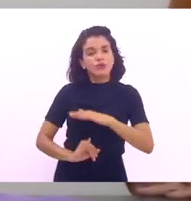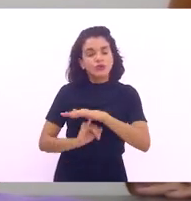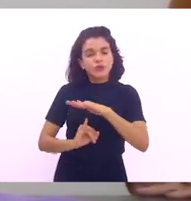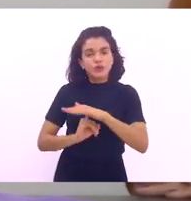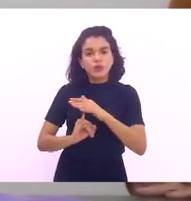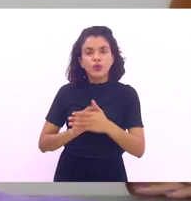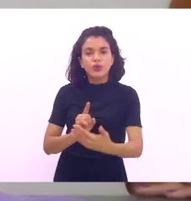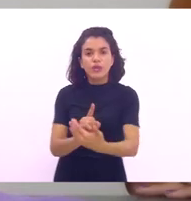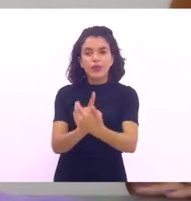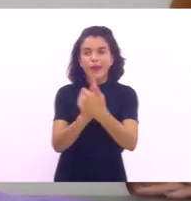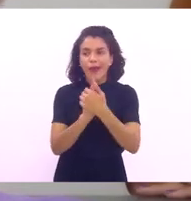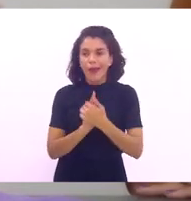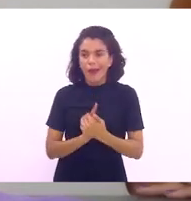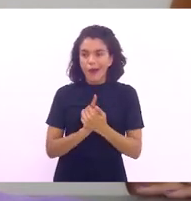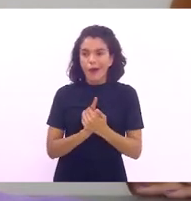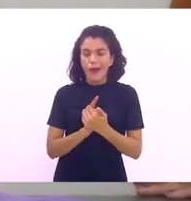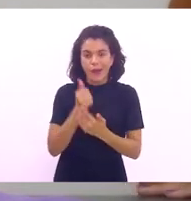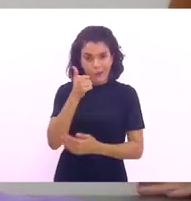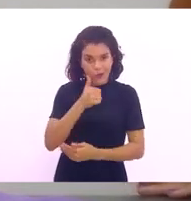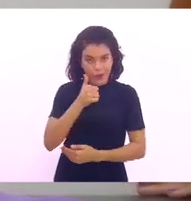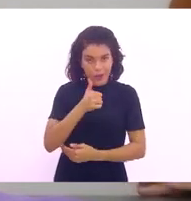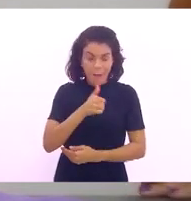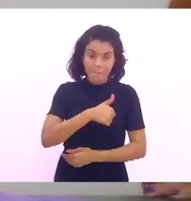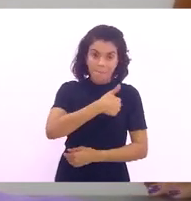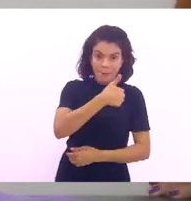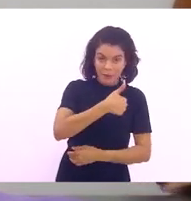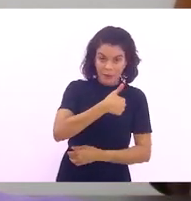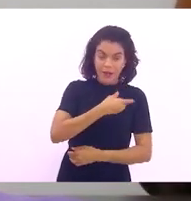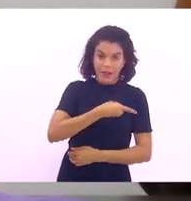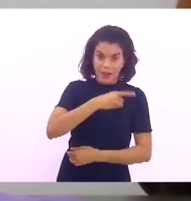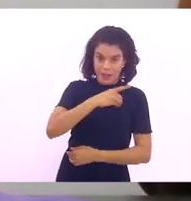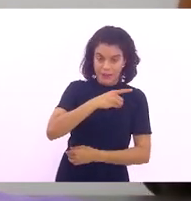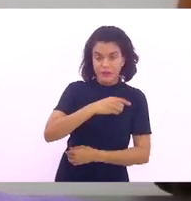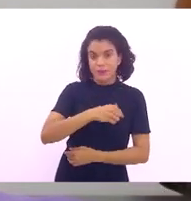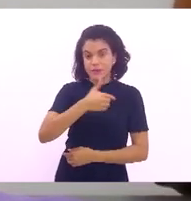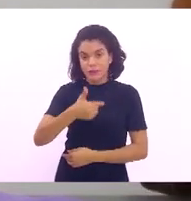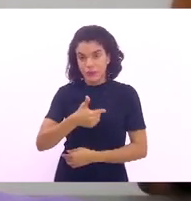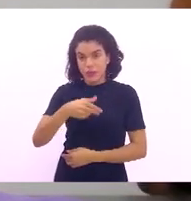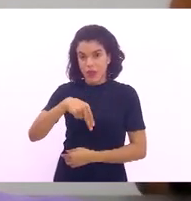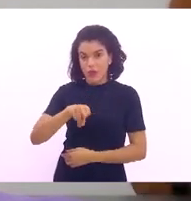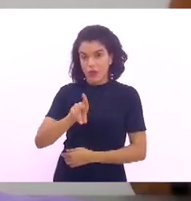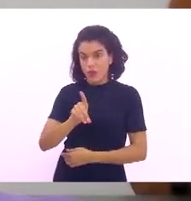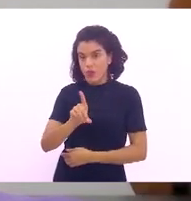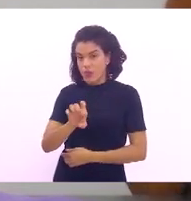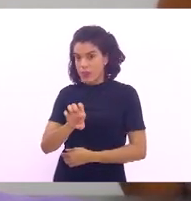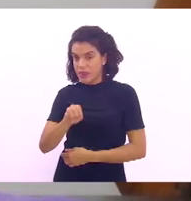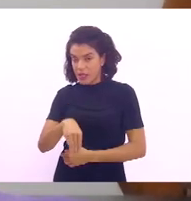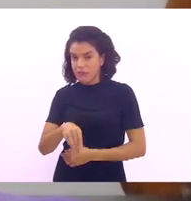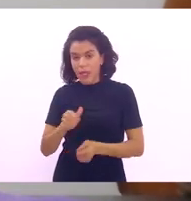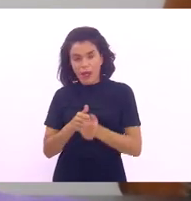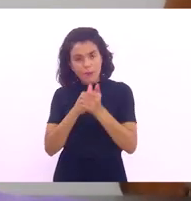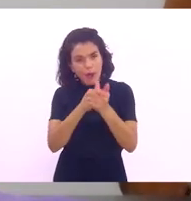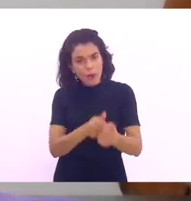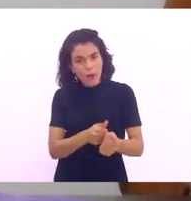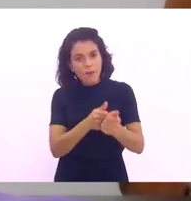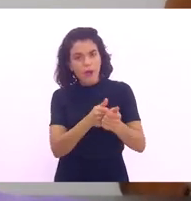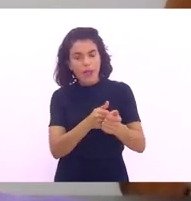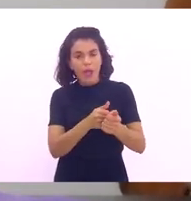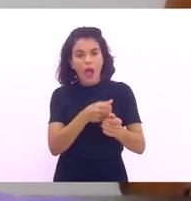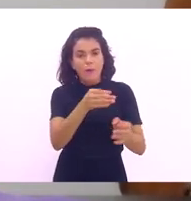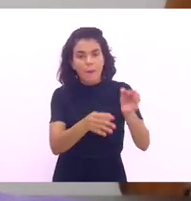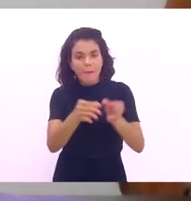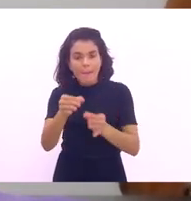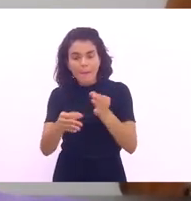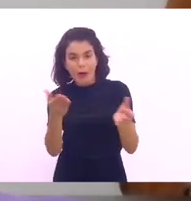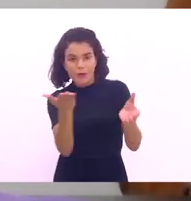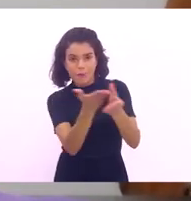mulher primeiramente depois da Dean virar o processo né para que a nossa vida